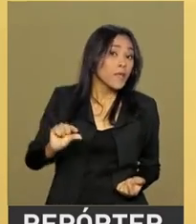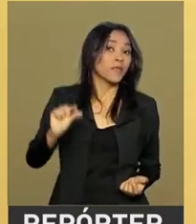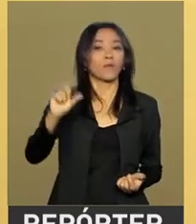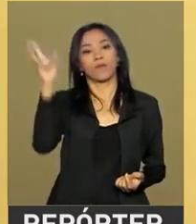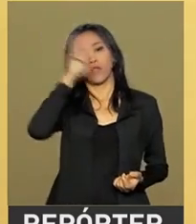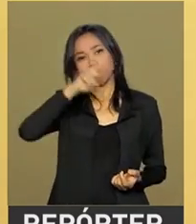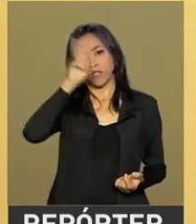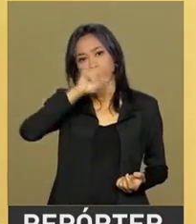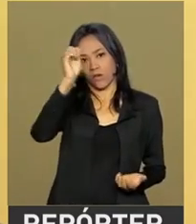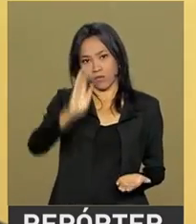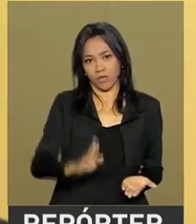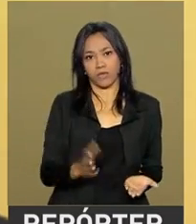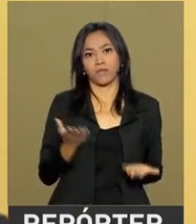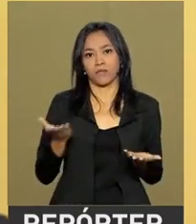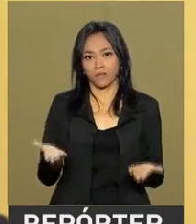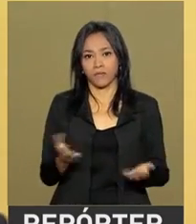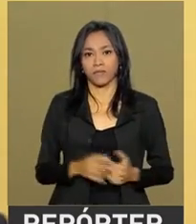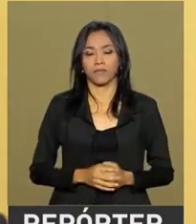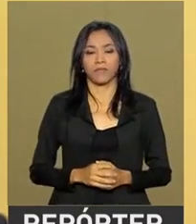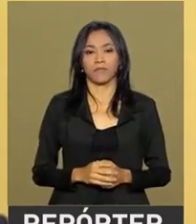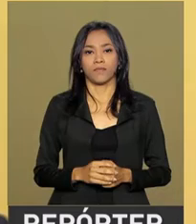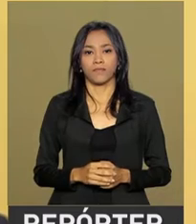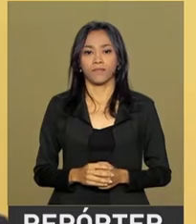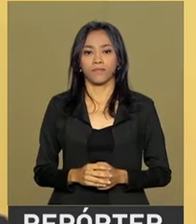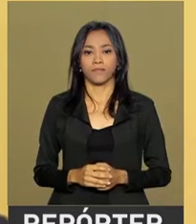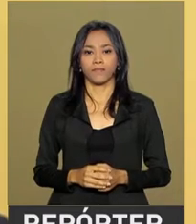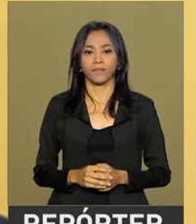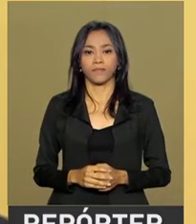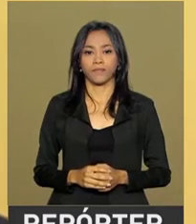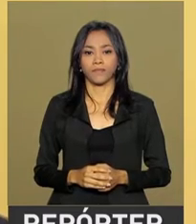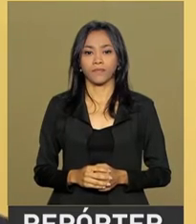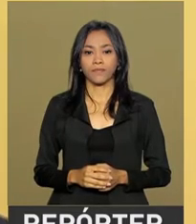Brasil, o INPC.